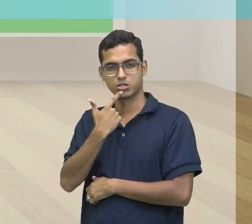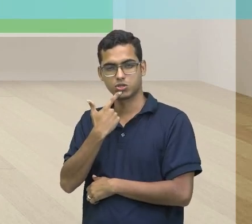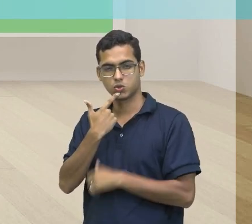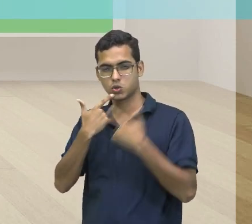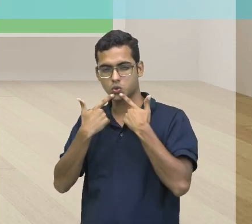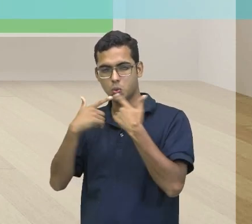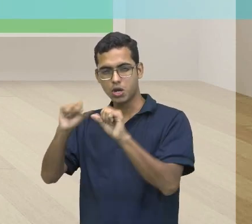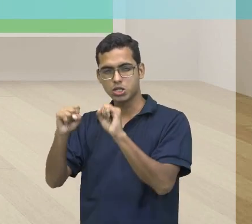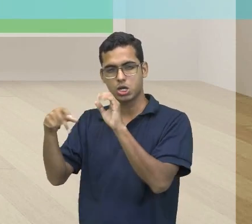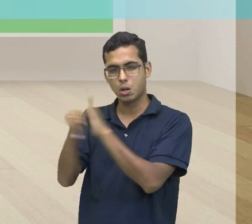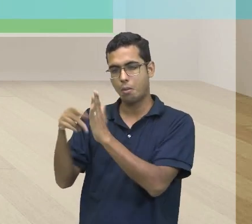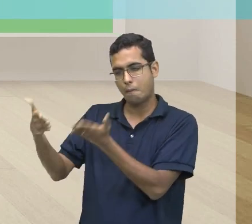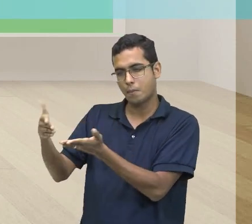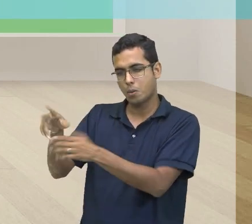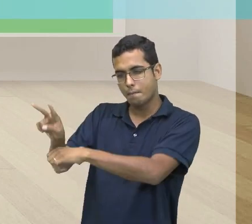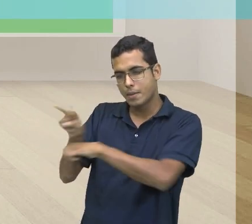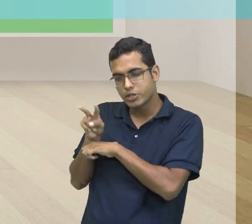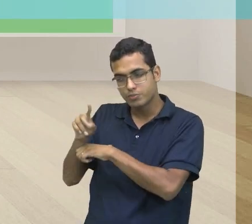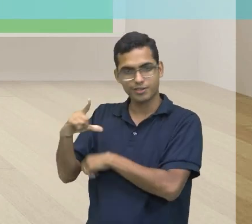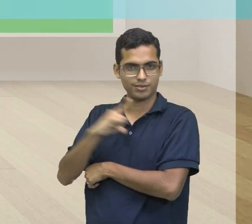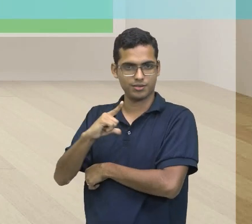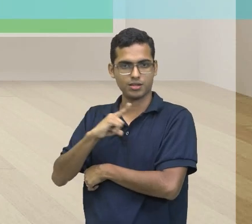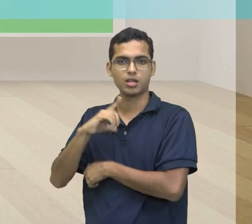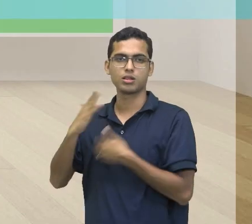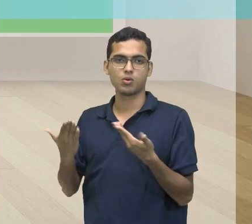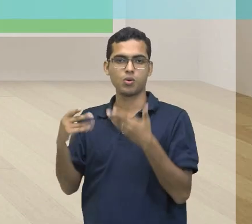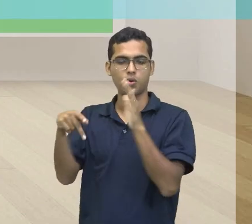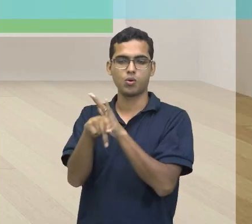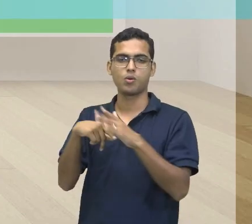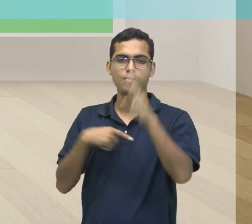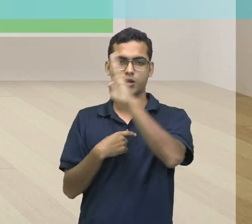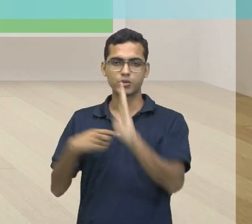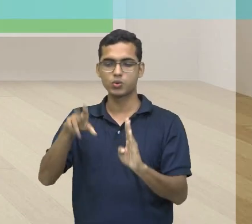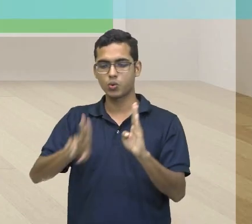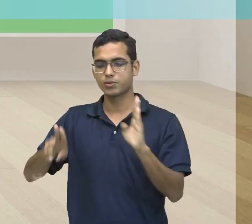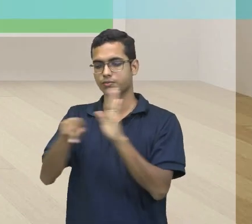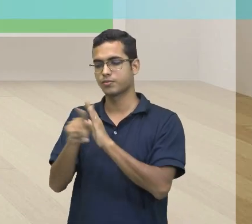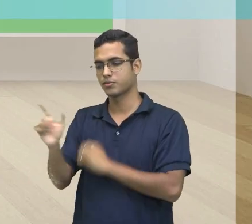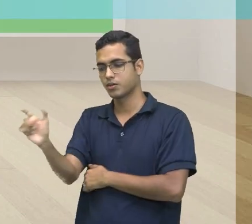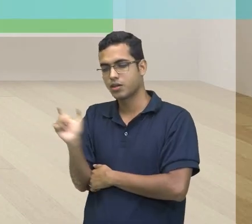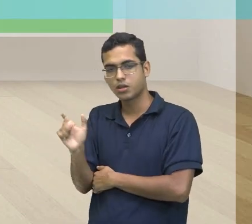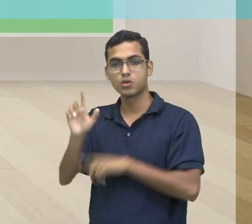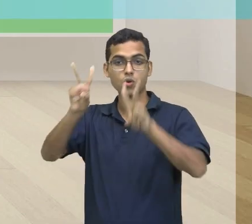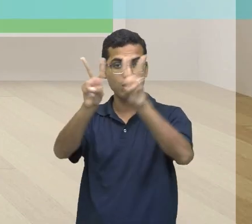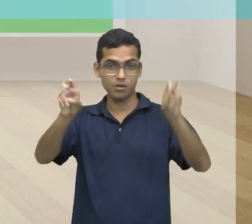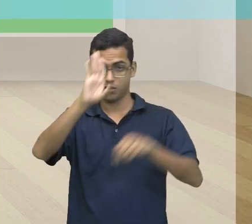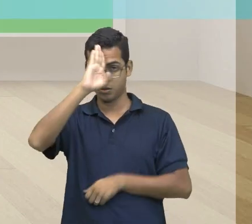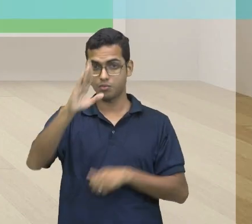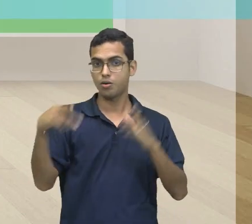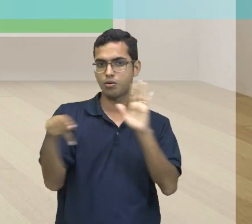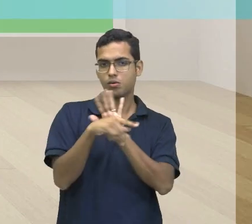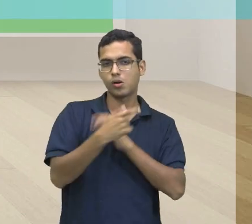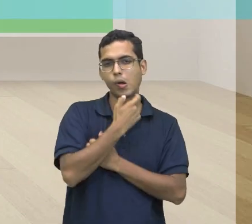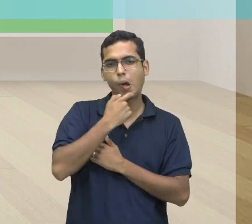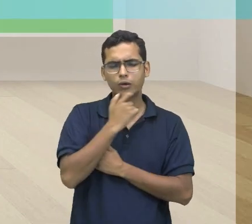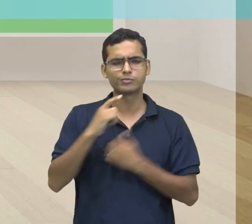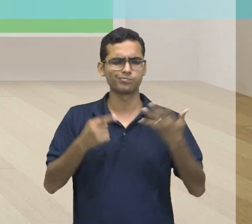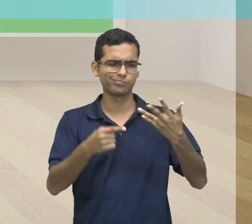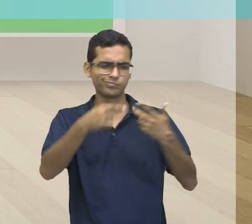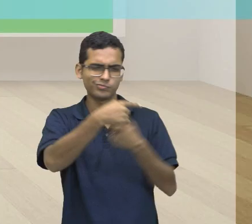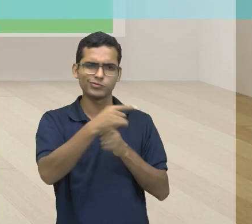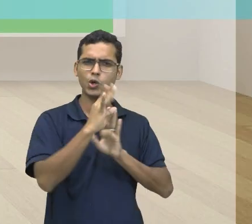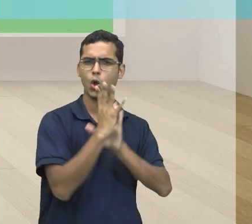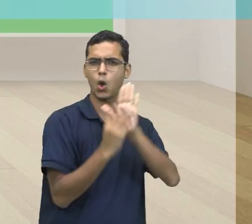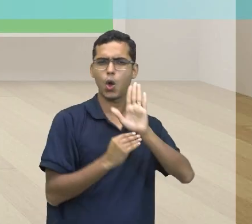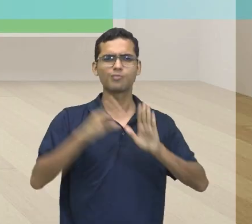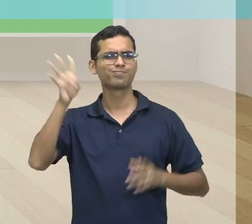que nós vamos abordar como tema principal da nossa aula de hoje. Mas tem muita coisa legal e eu vou começar